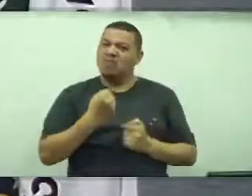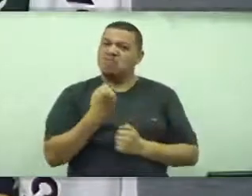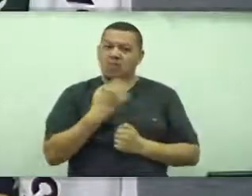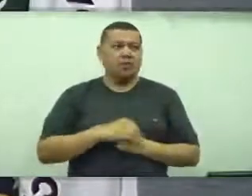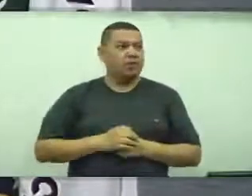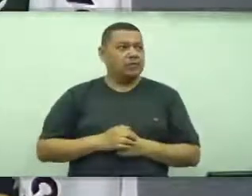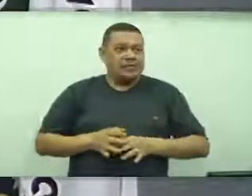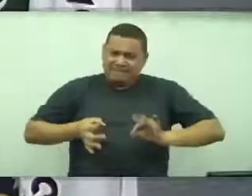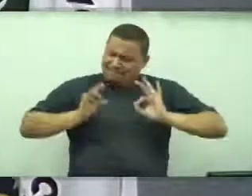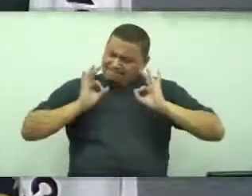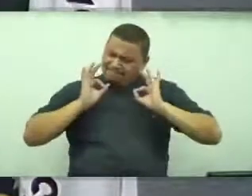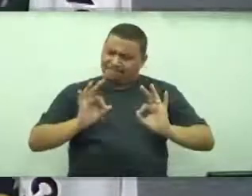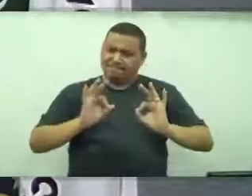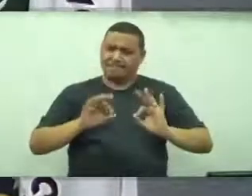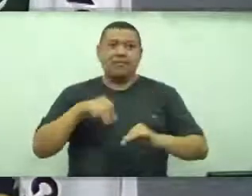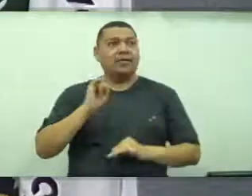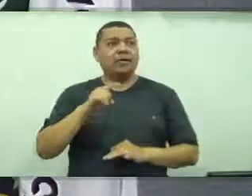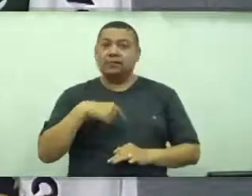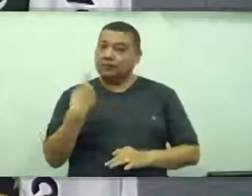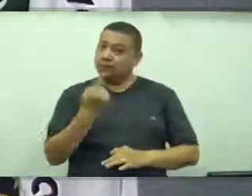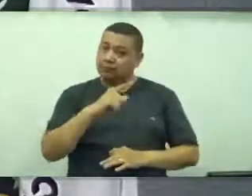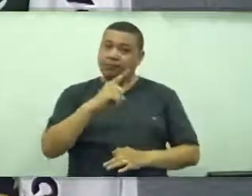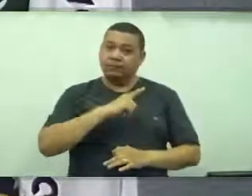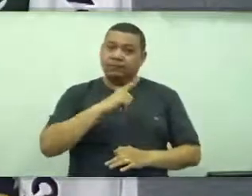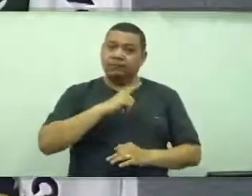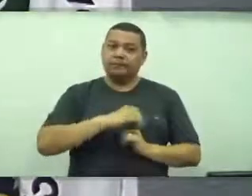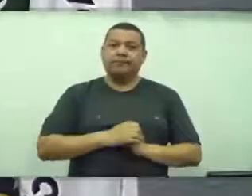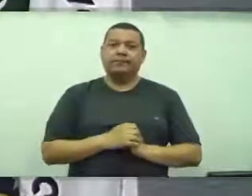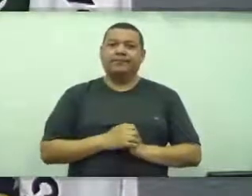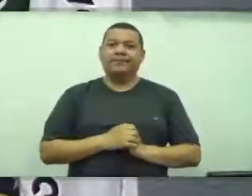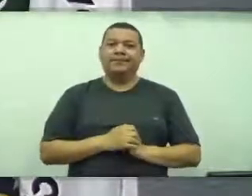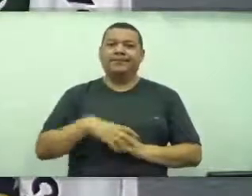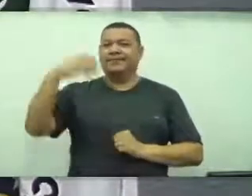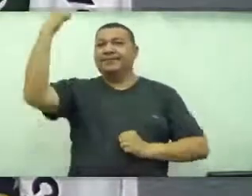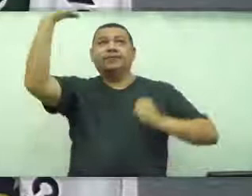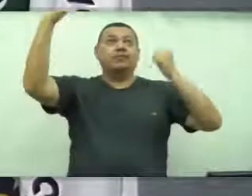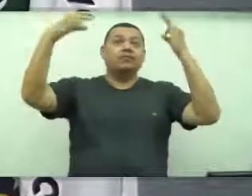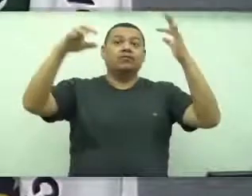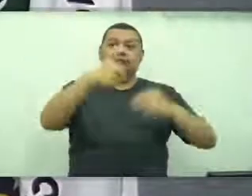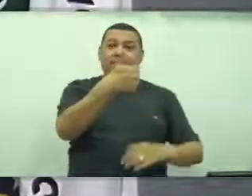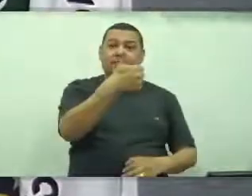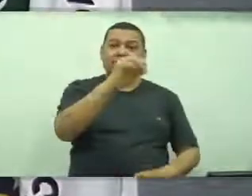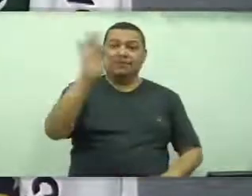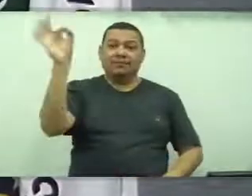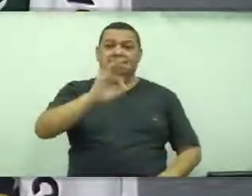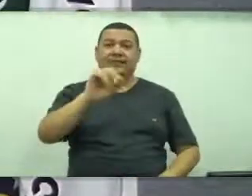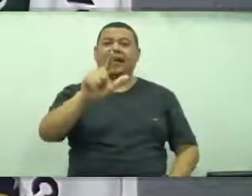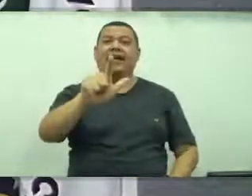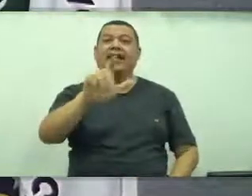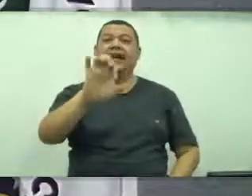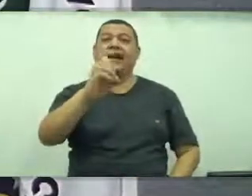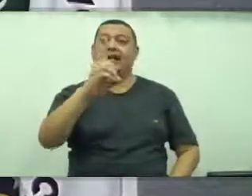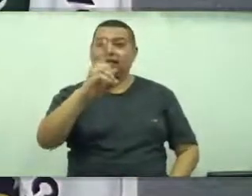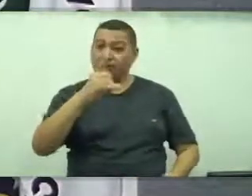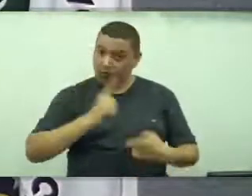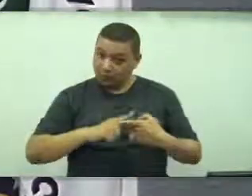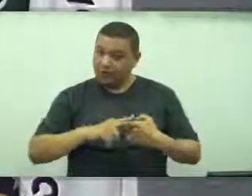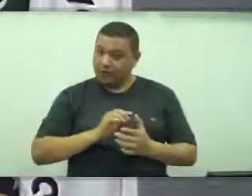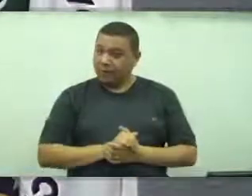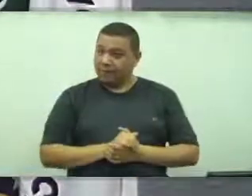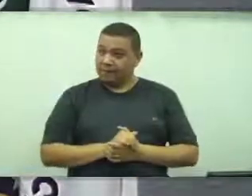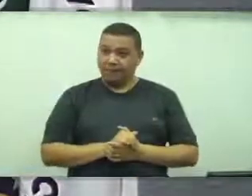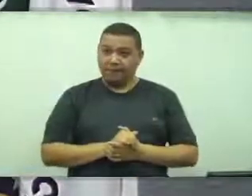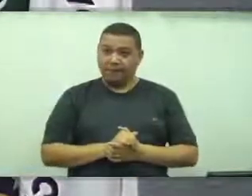realmente excelente se nós estivéssemos lá, essa iluminação 100% de LED, tendo em vista que iria